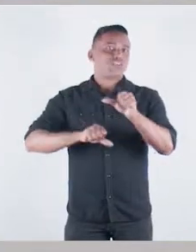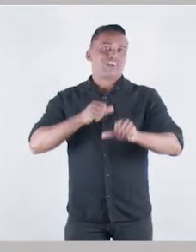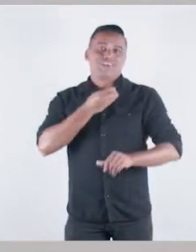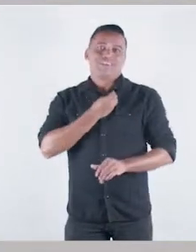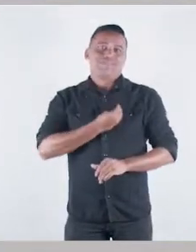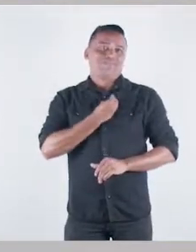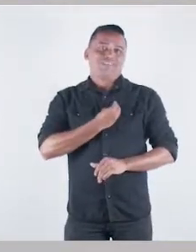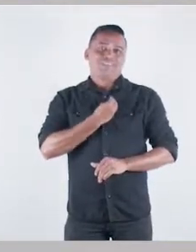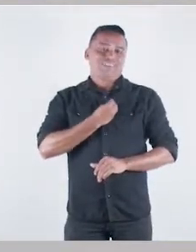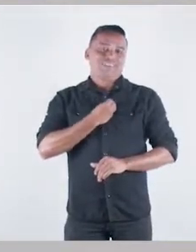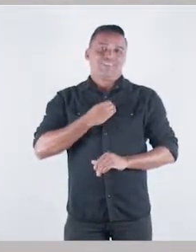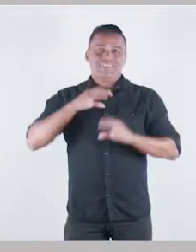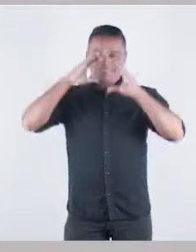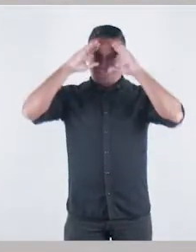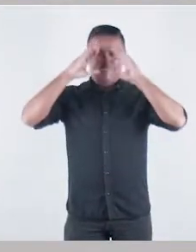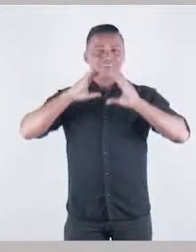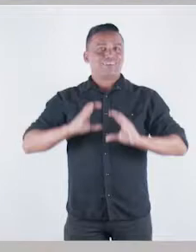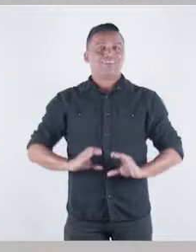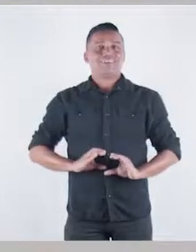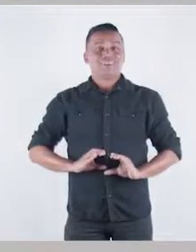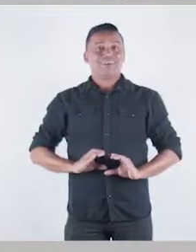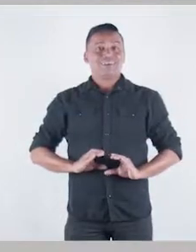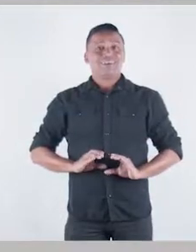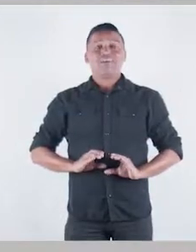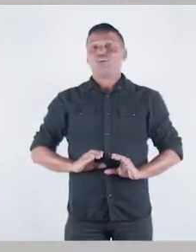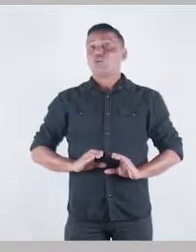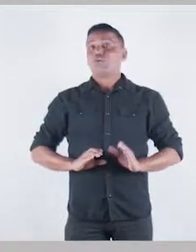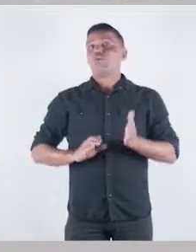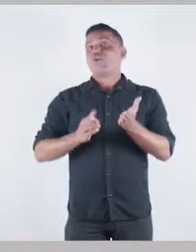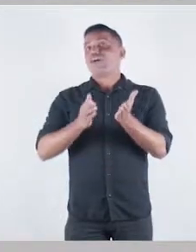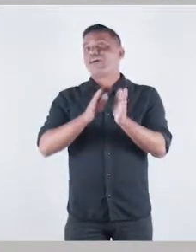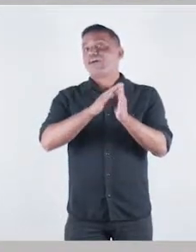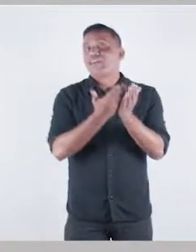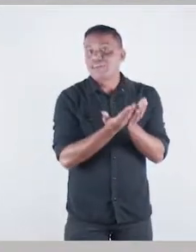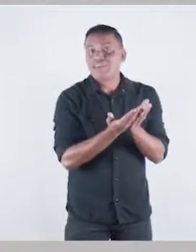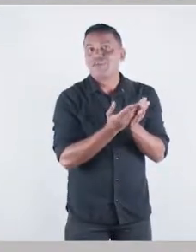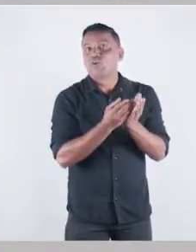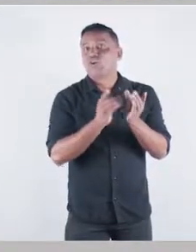o modo, né, de utilização do livro didático dentro da escola, porque